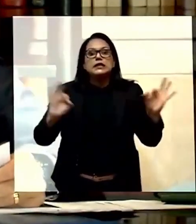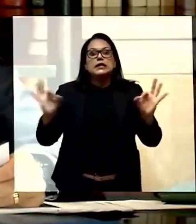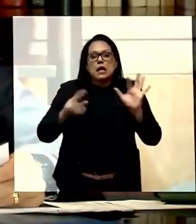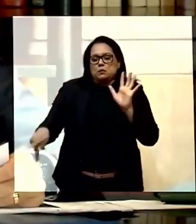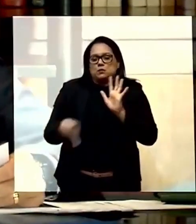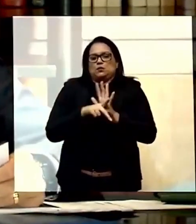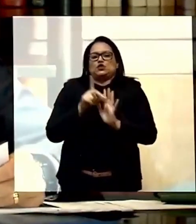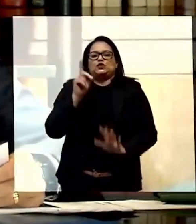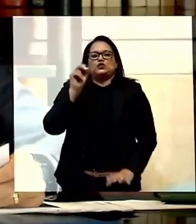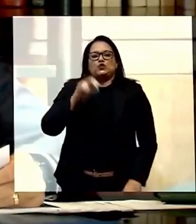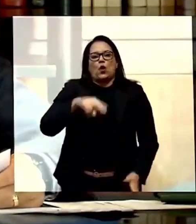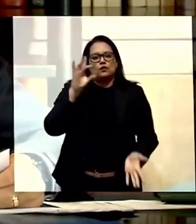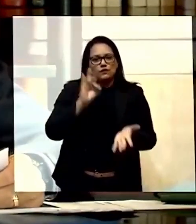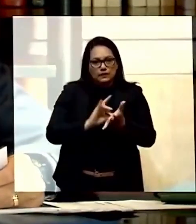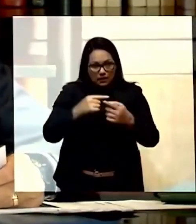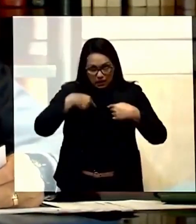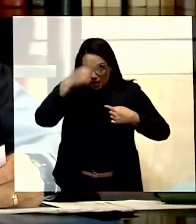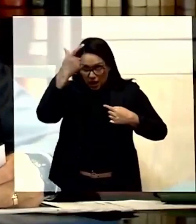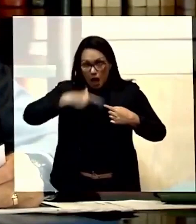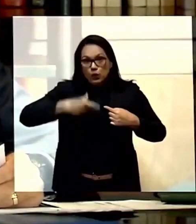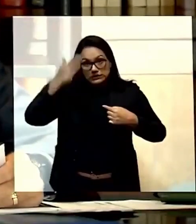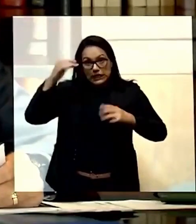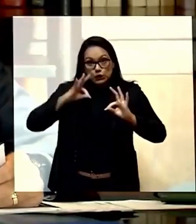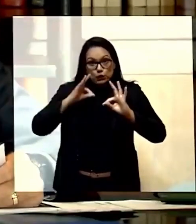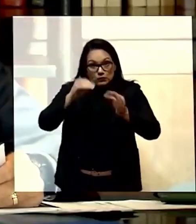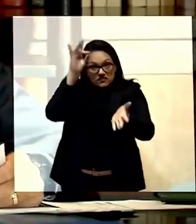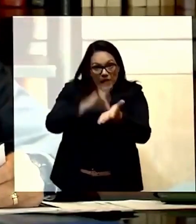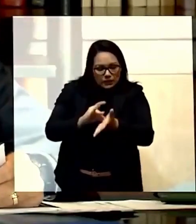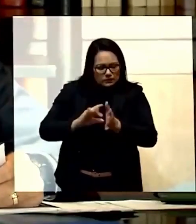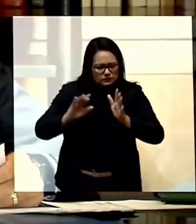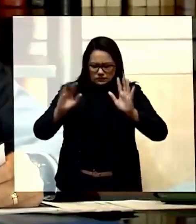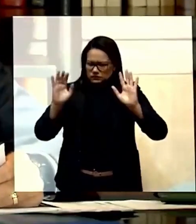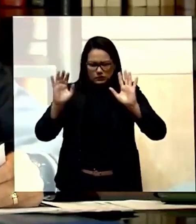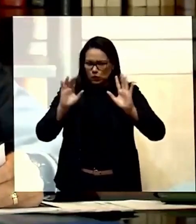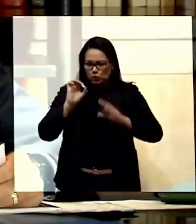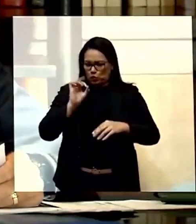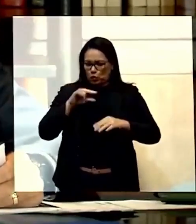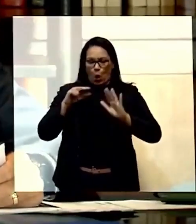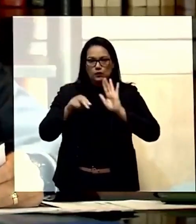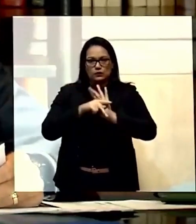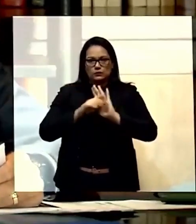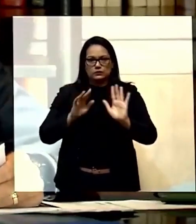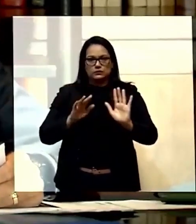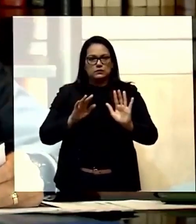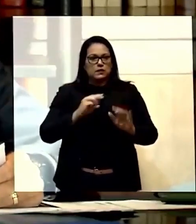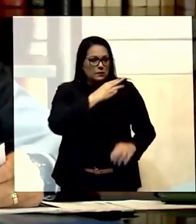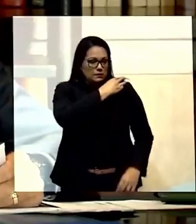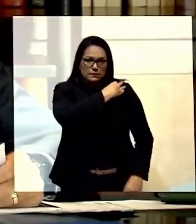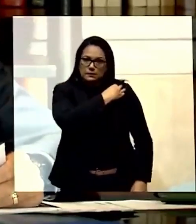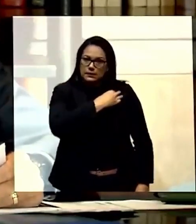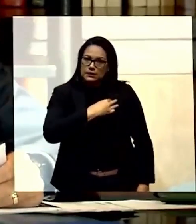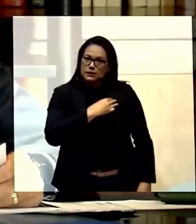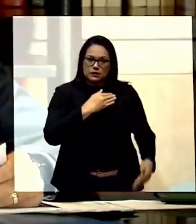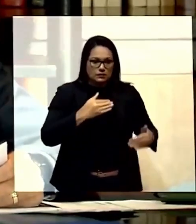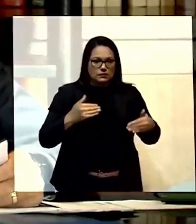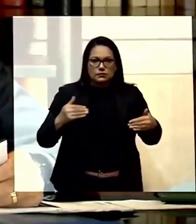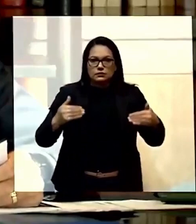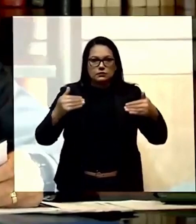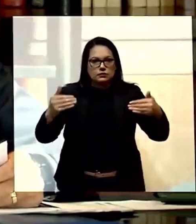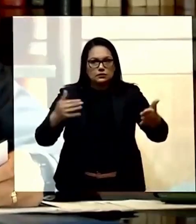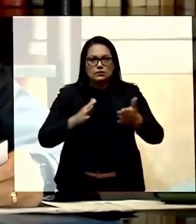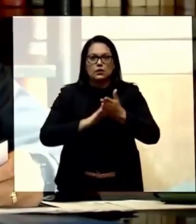seus discursos, pregava no tratamento com a imprensa, pregava no tratamento com as mulheres, e hoje está